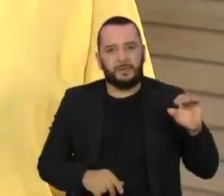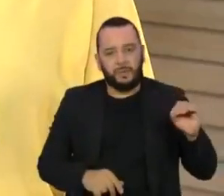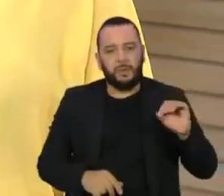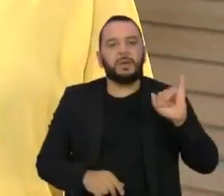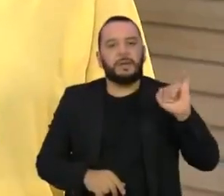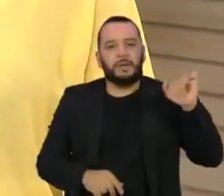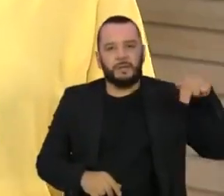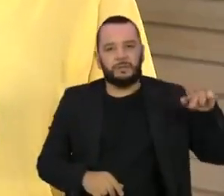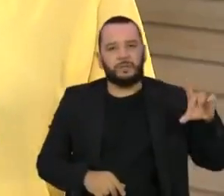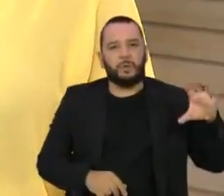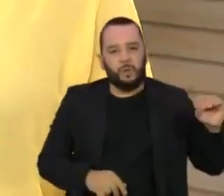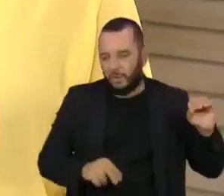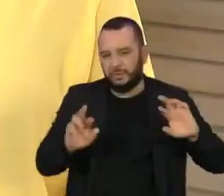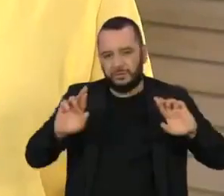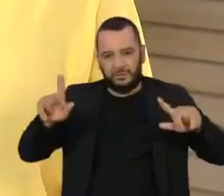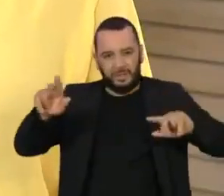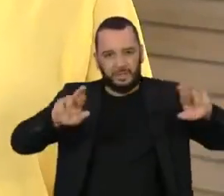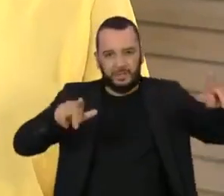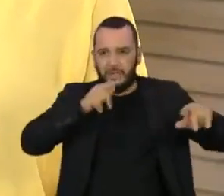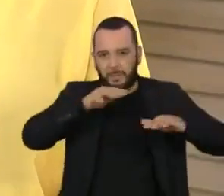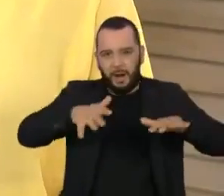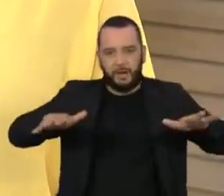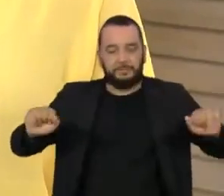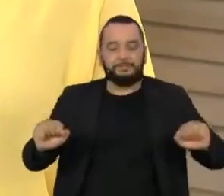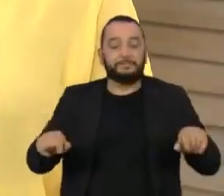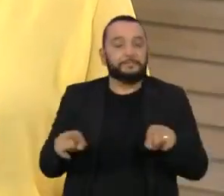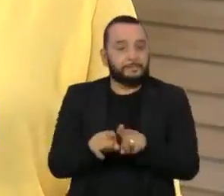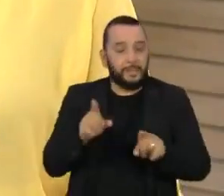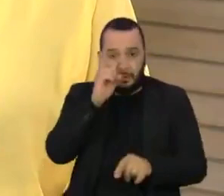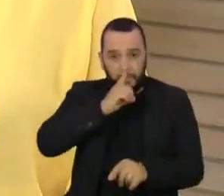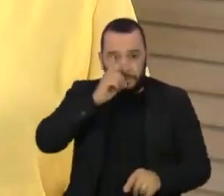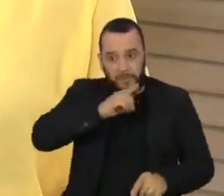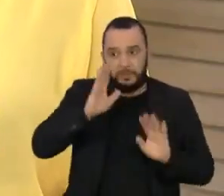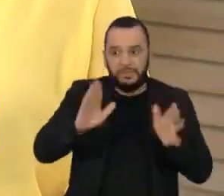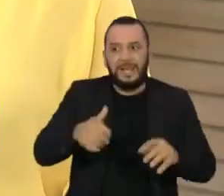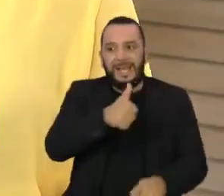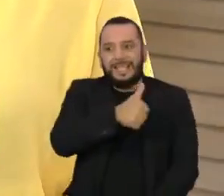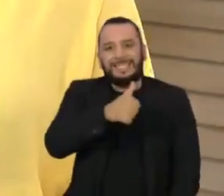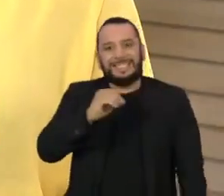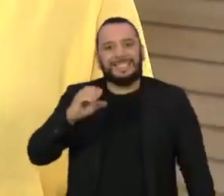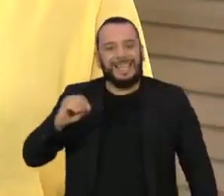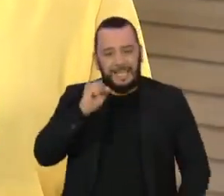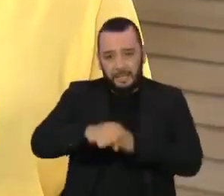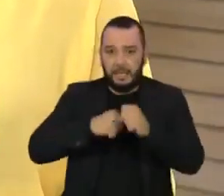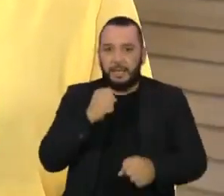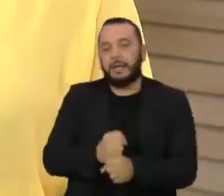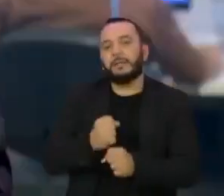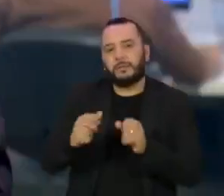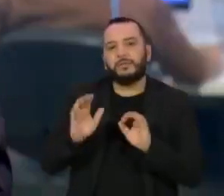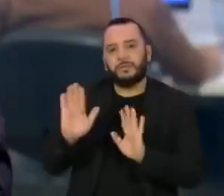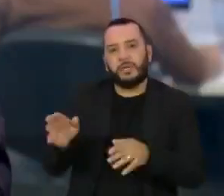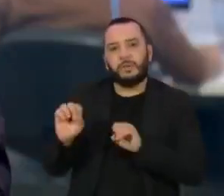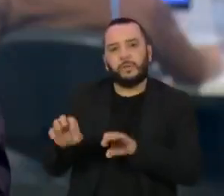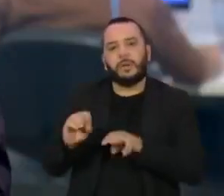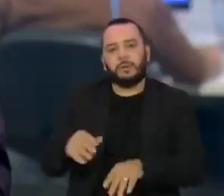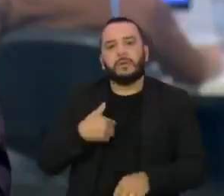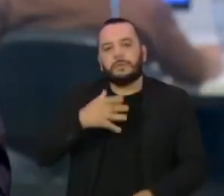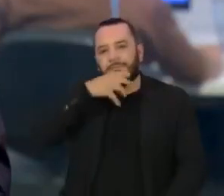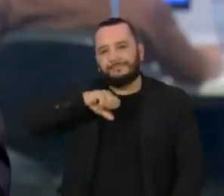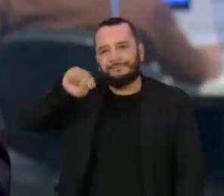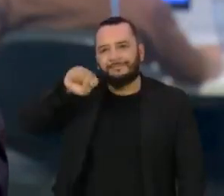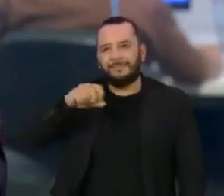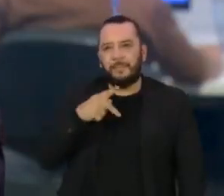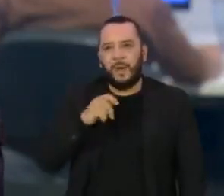Este domingo, 19 de setembro, será o centenário do educador, filósofo e escritor Paulo Freire. Uma